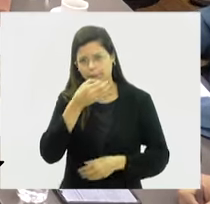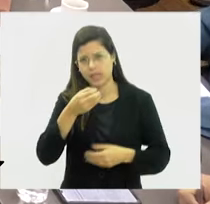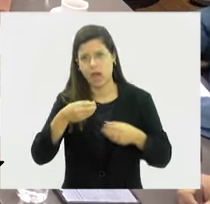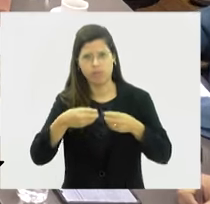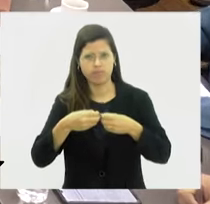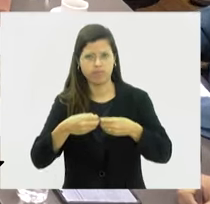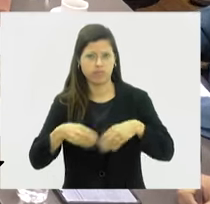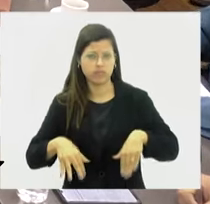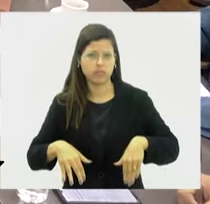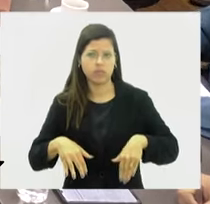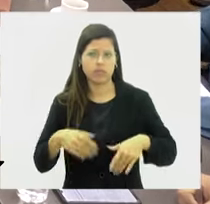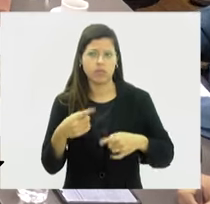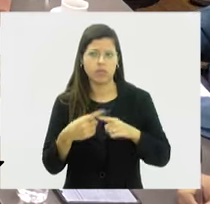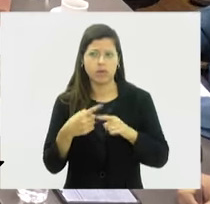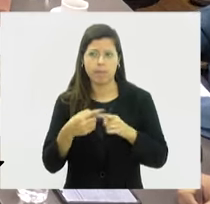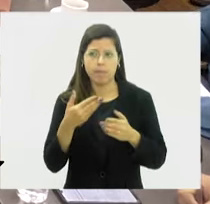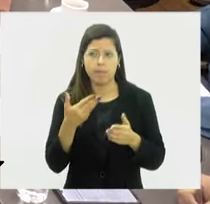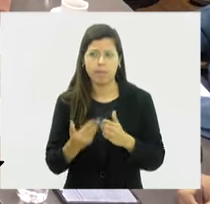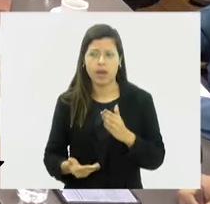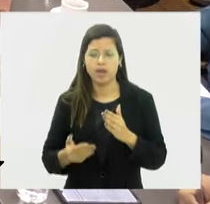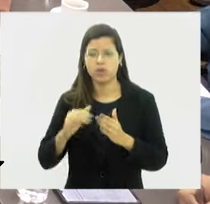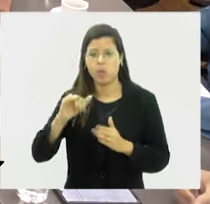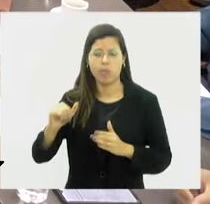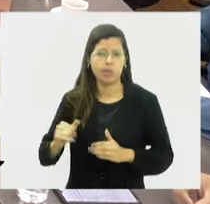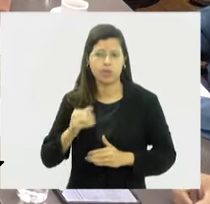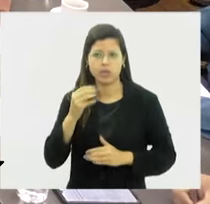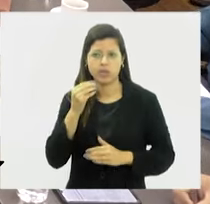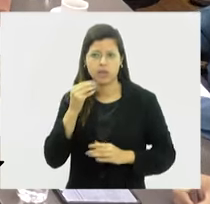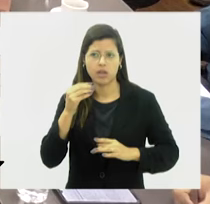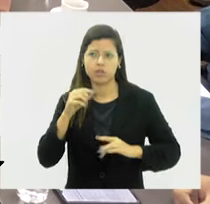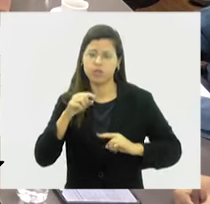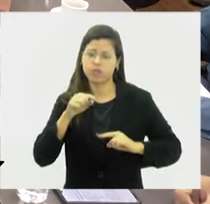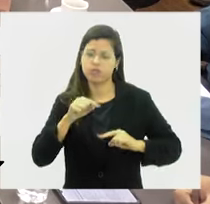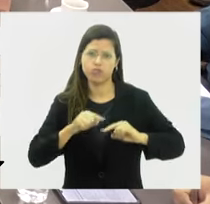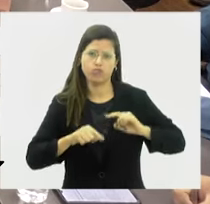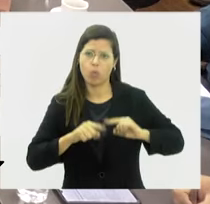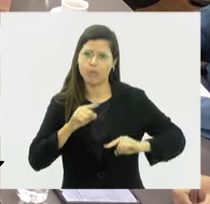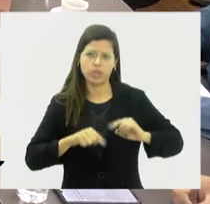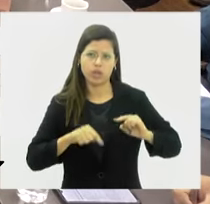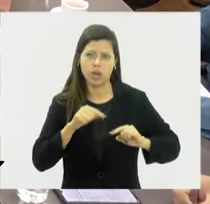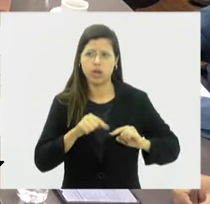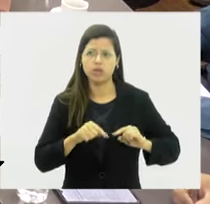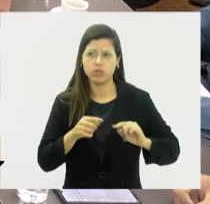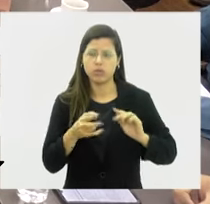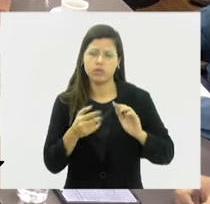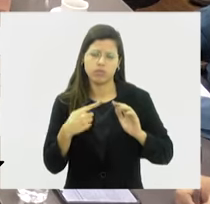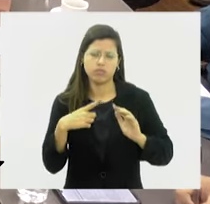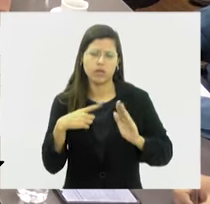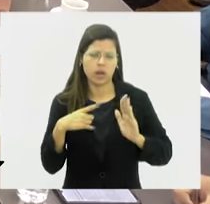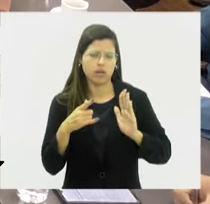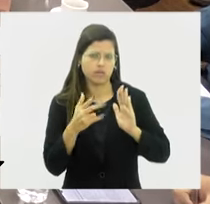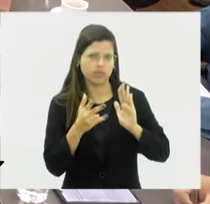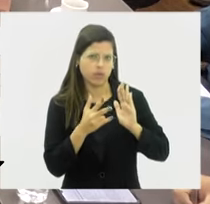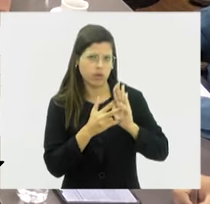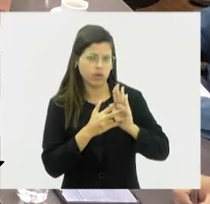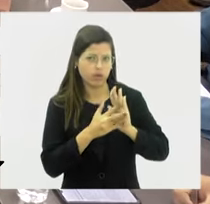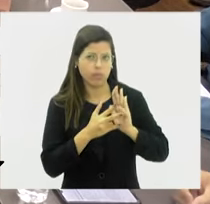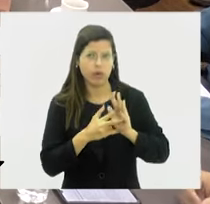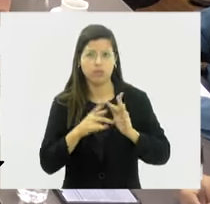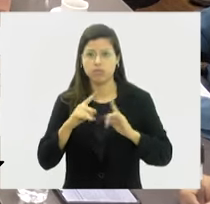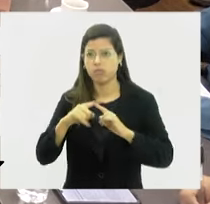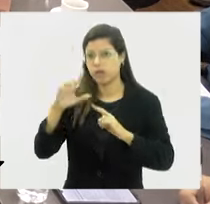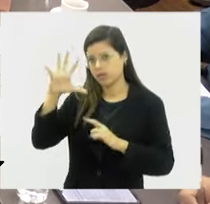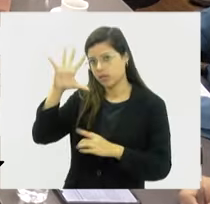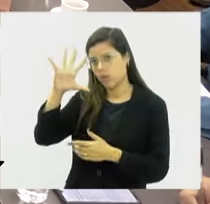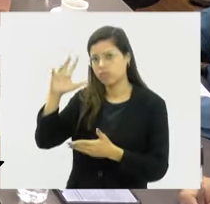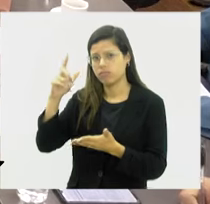da perda de oportunidade de objeto com força do artigo 143 do nosso regimento. Também é uma decisão, mas aí é uma decisão que tem